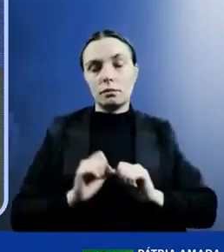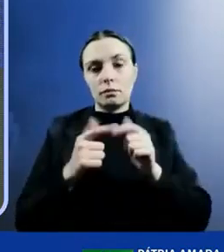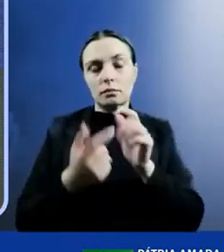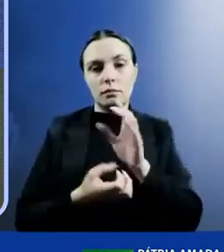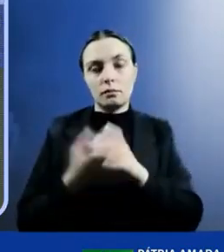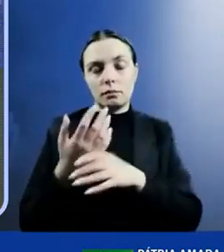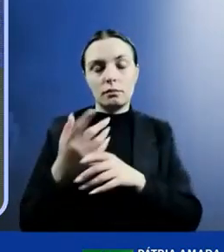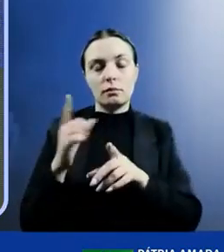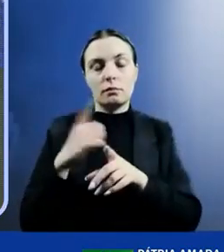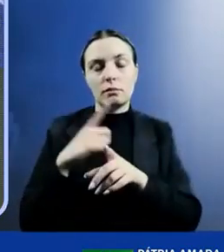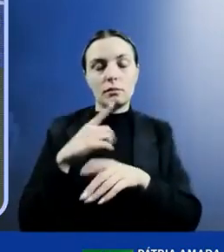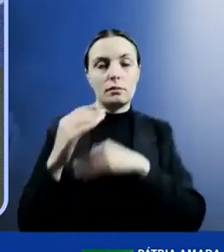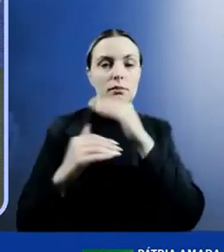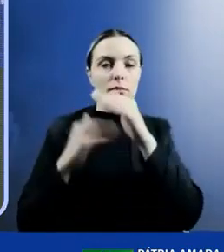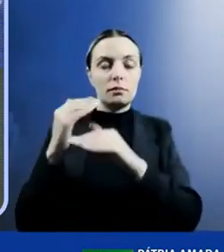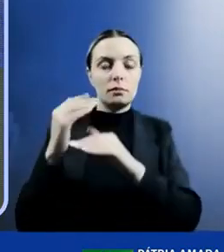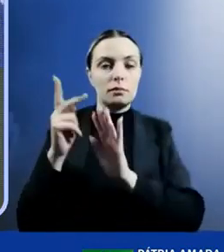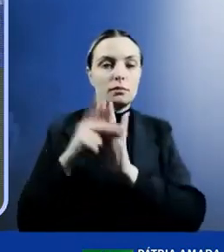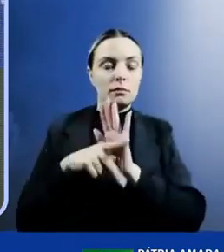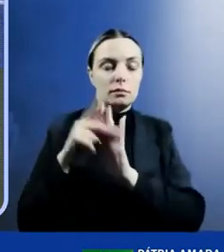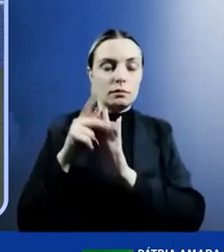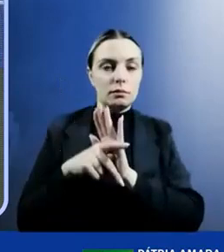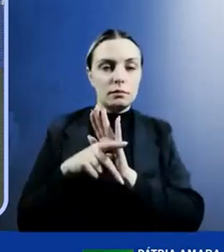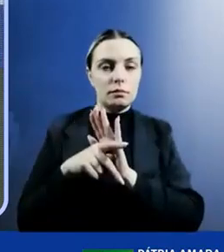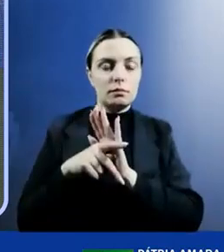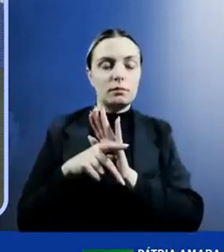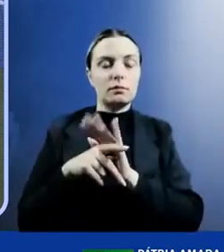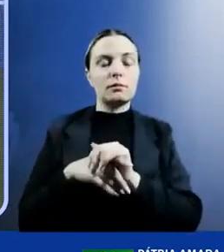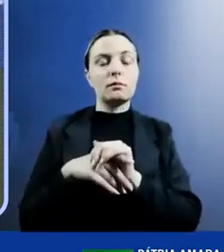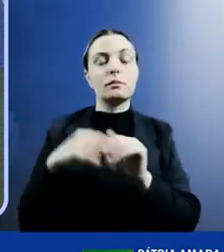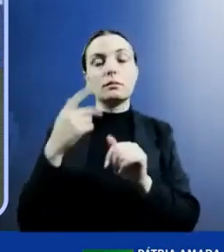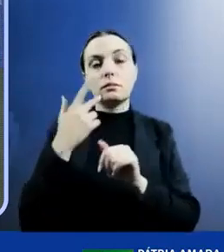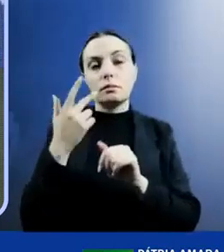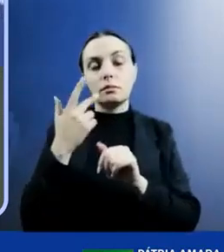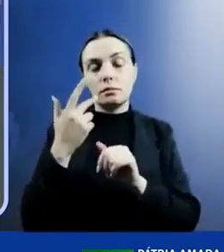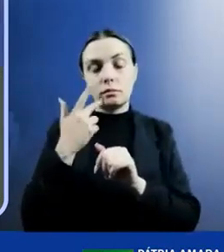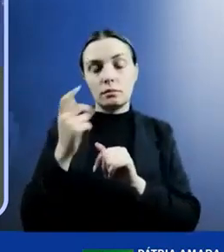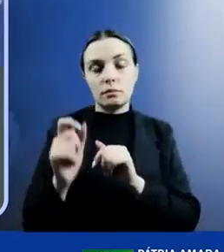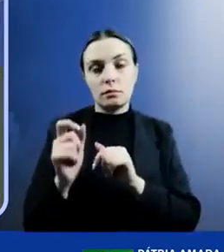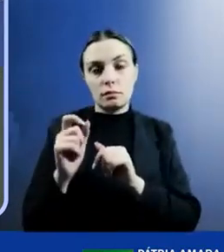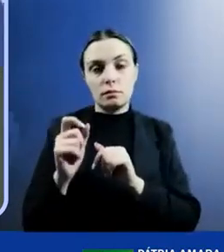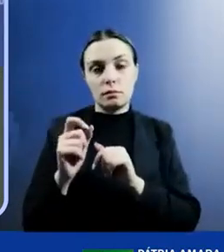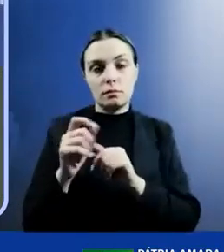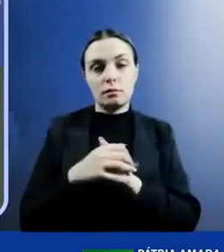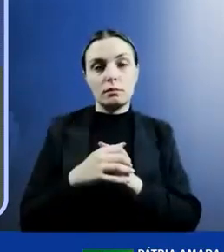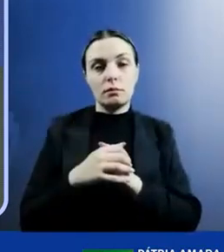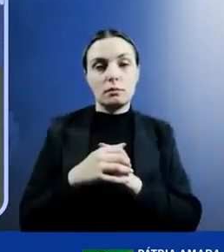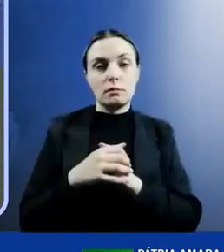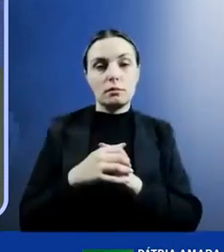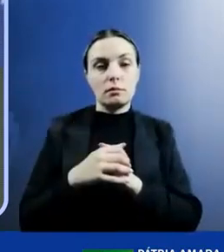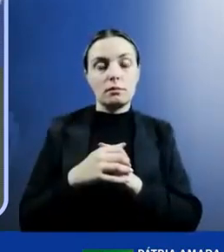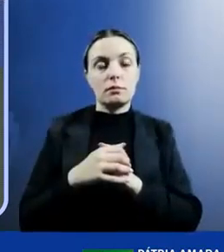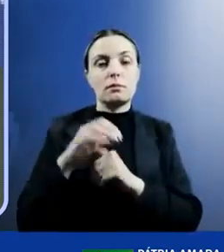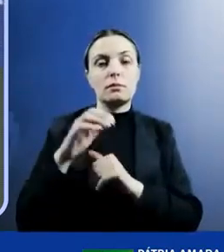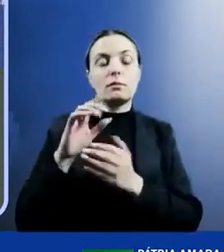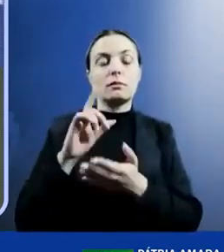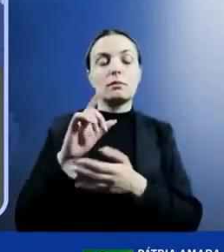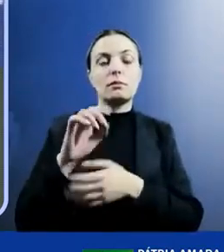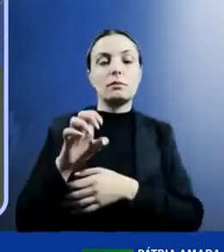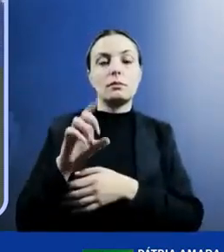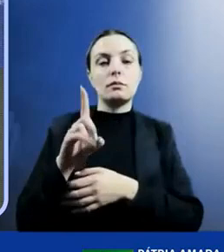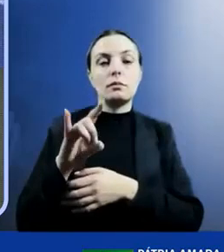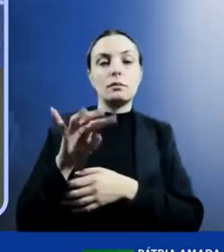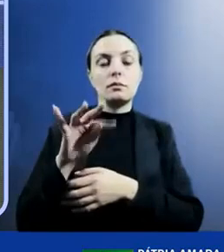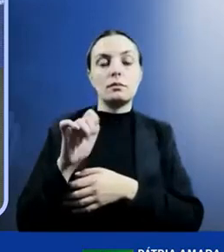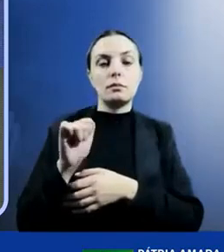avançar esse processo. Em primeiro lugar, eu destaco aqui que estão em curso editais para projetos de usinas solares